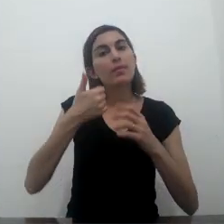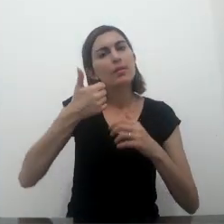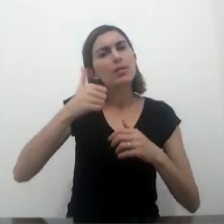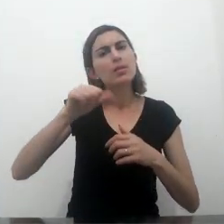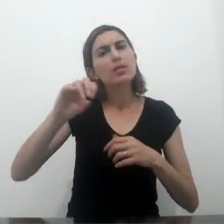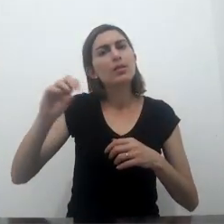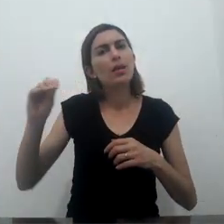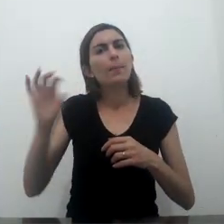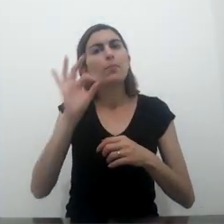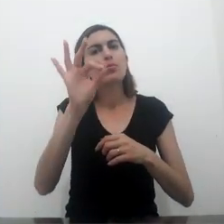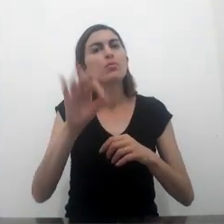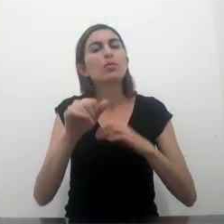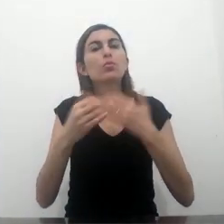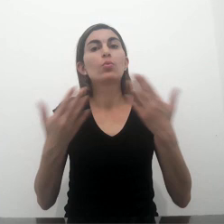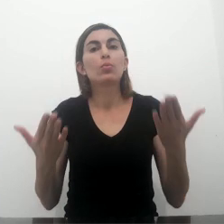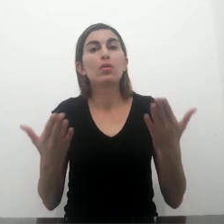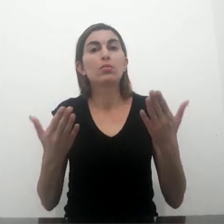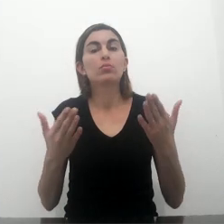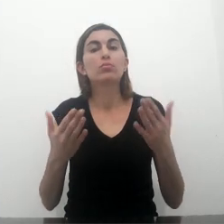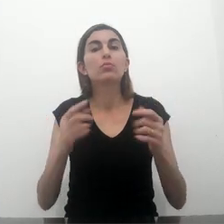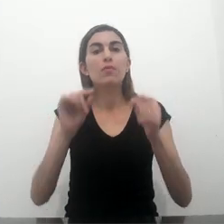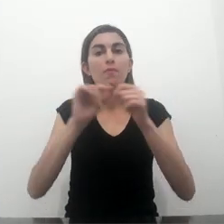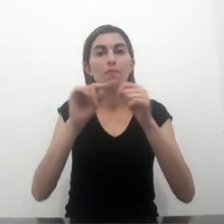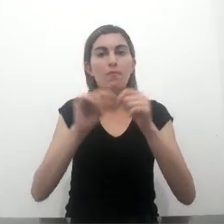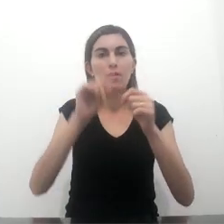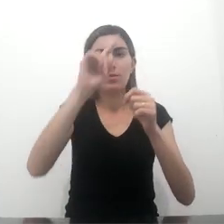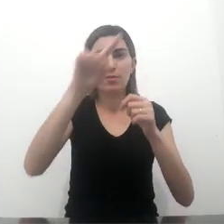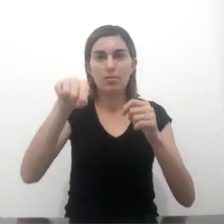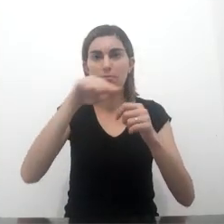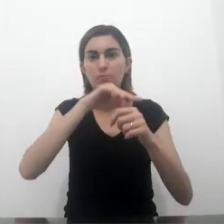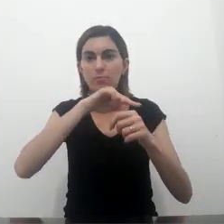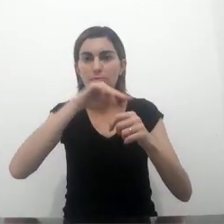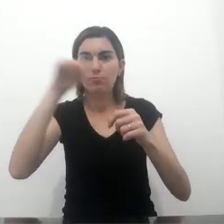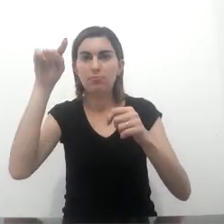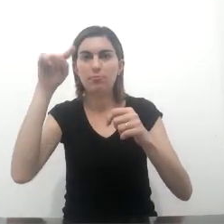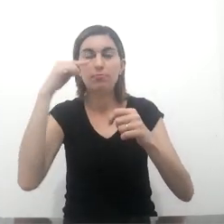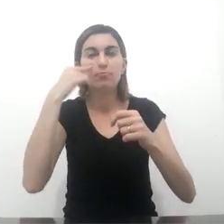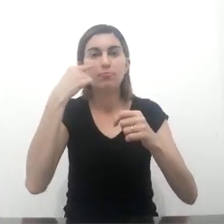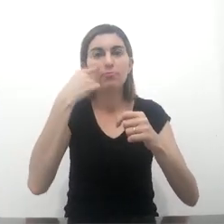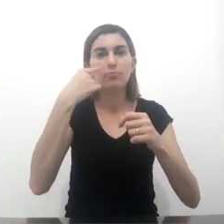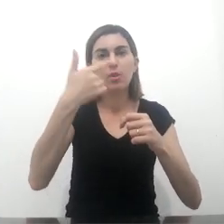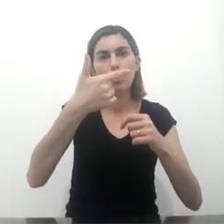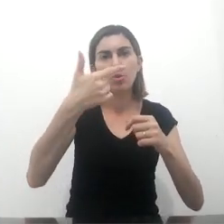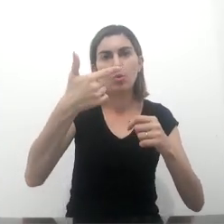106%. 100% quanto é? Então, faz meio pelos extremos.